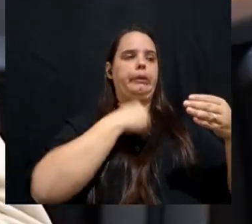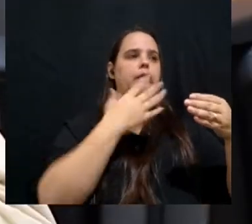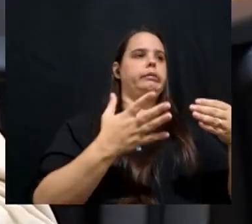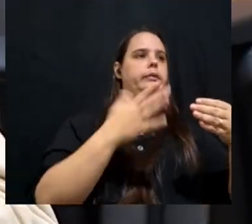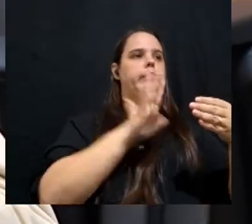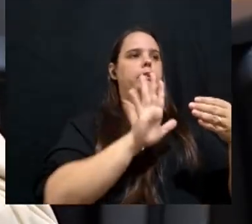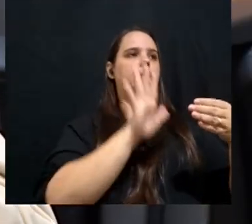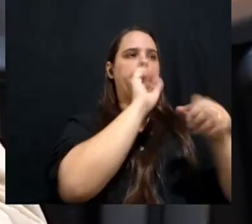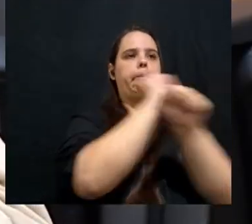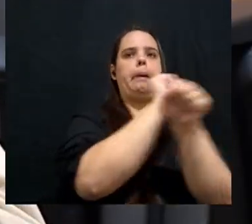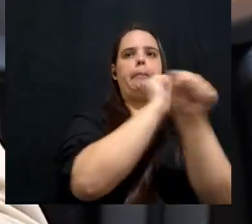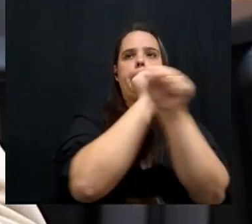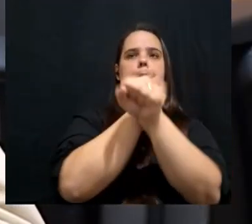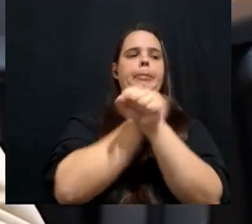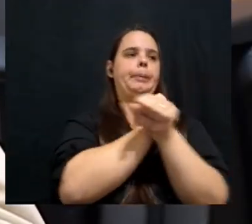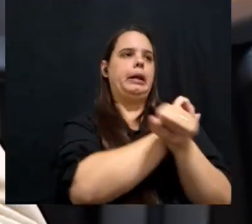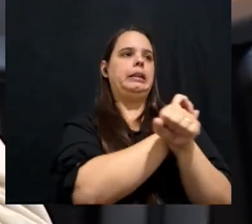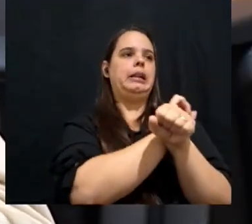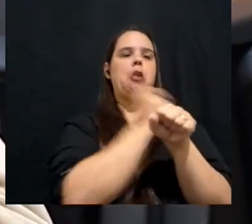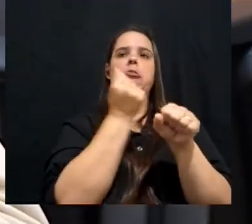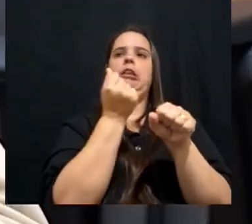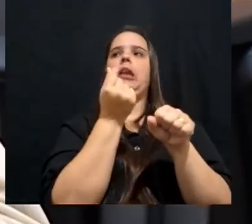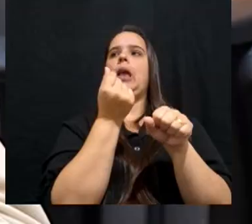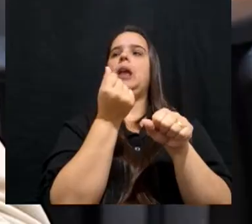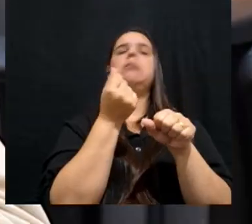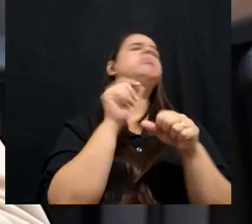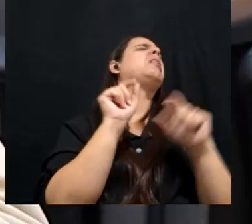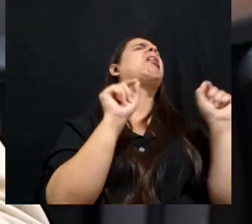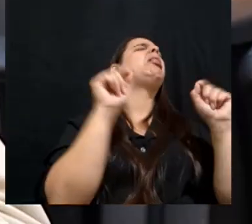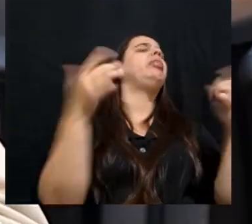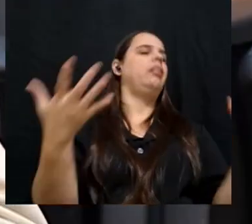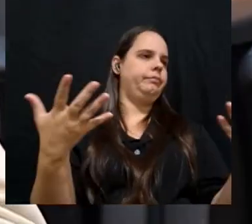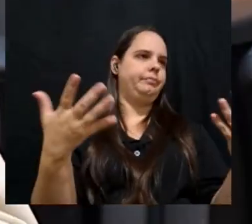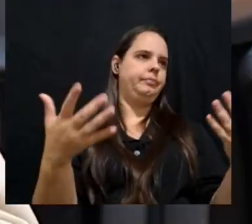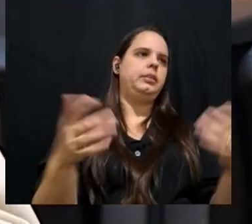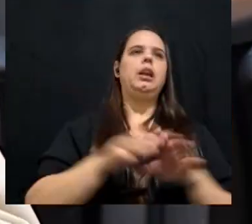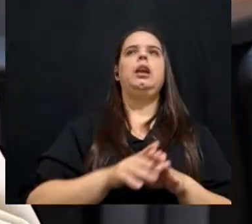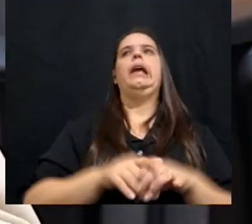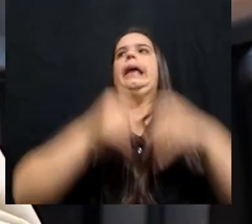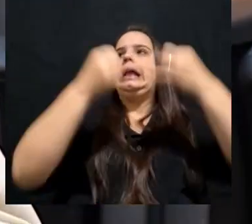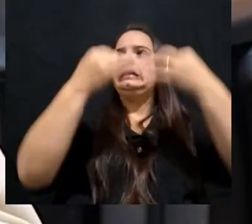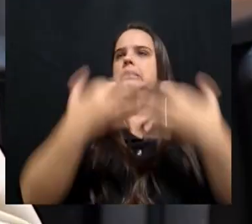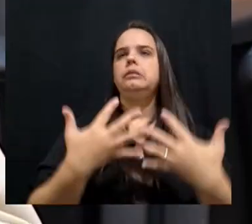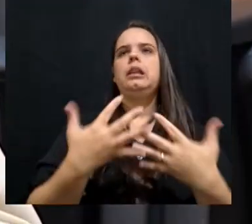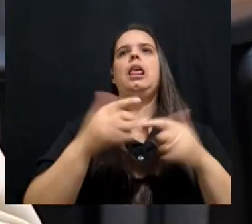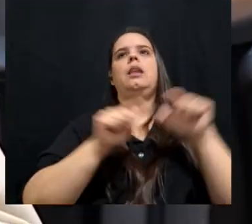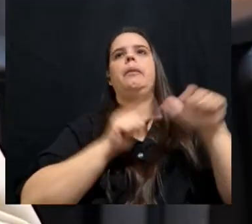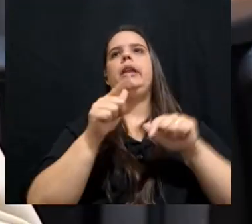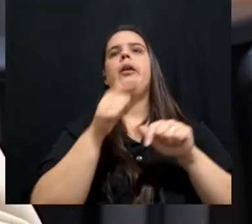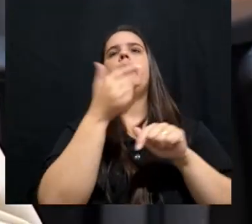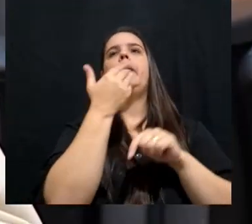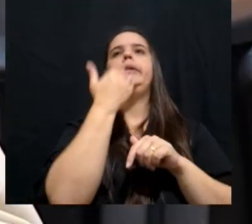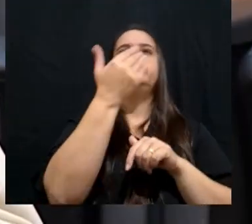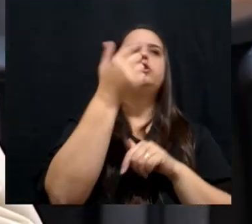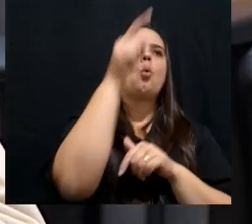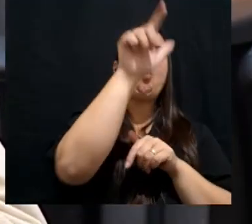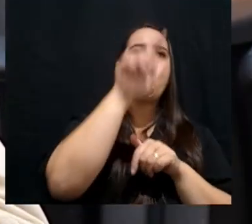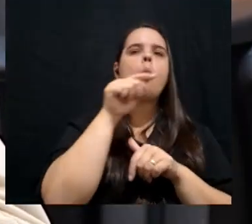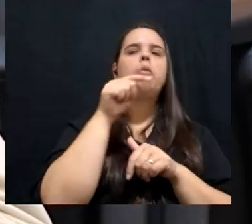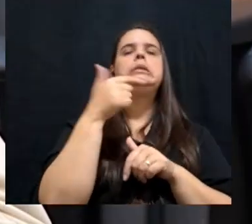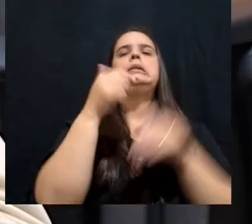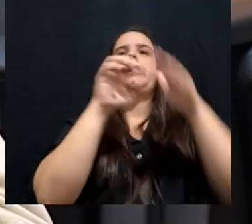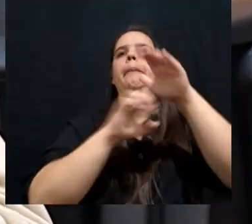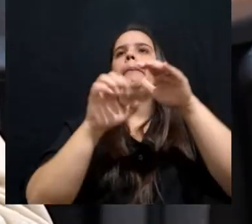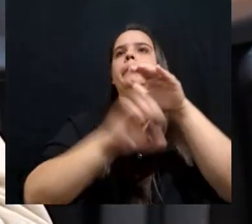que o processo burocrático para ter outra empresa é muito difícil e vai ficar uma mega obra abandonada na